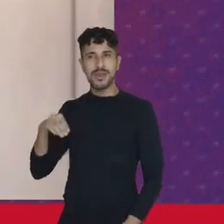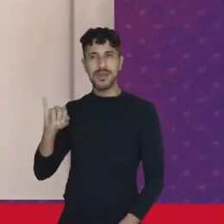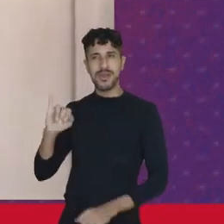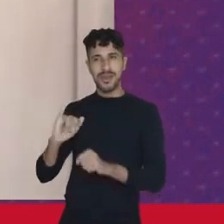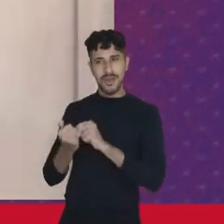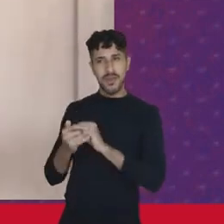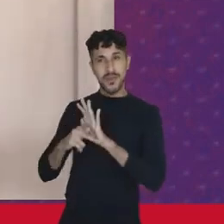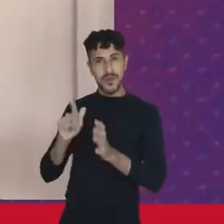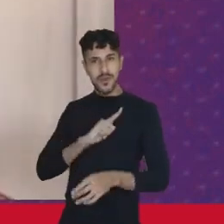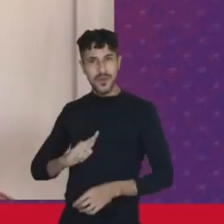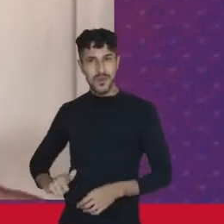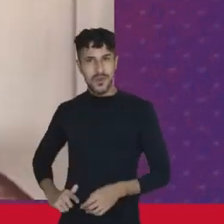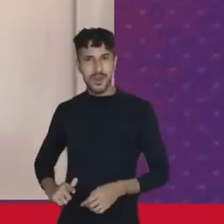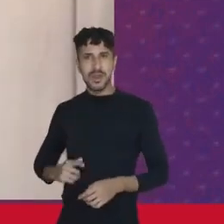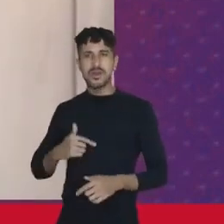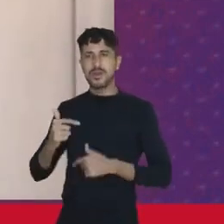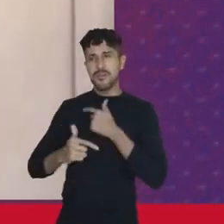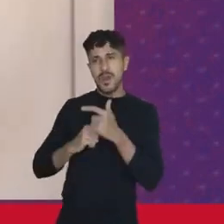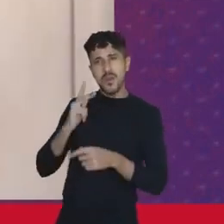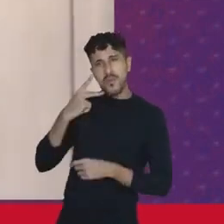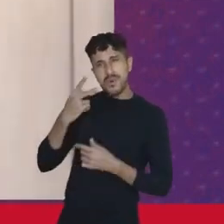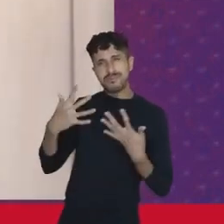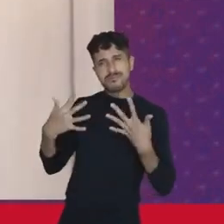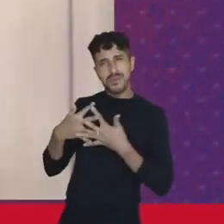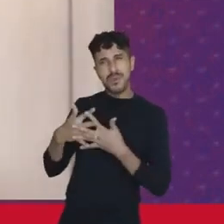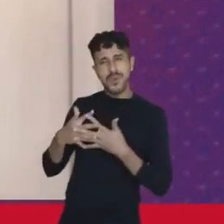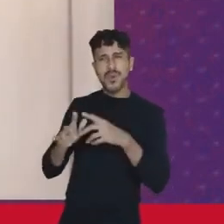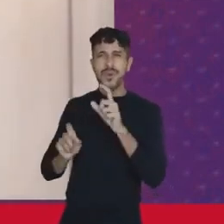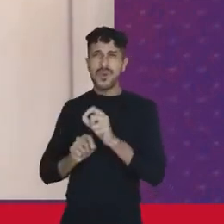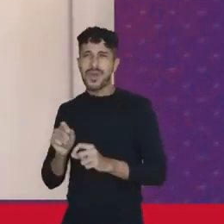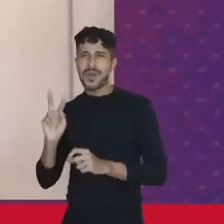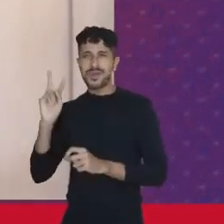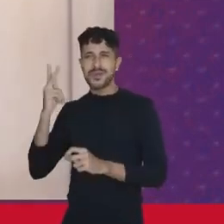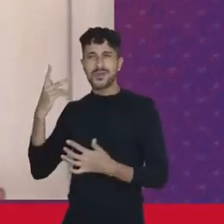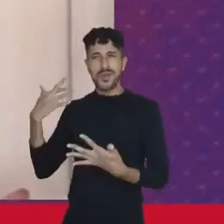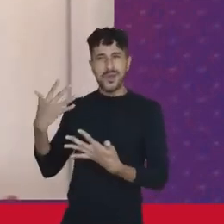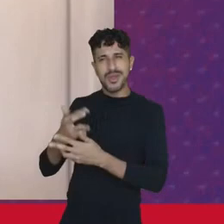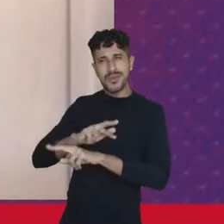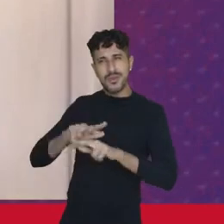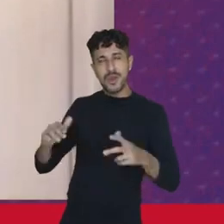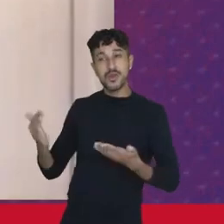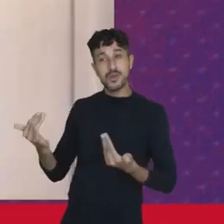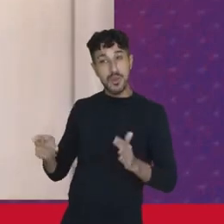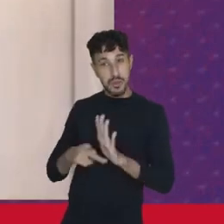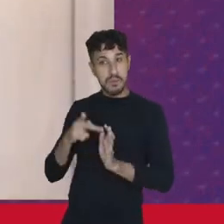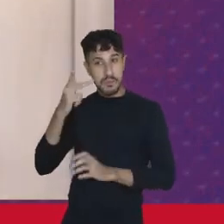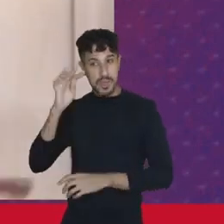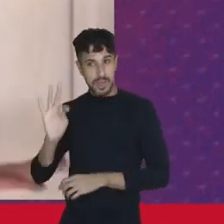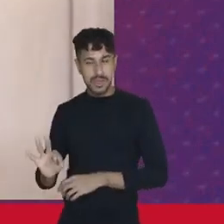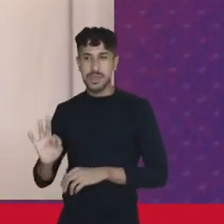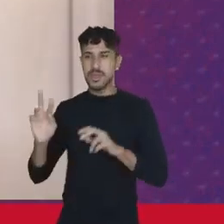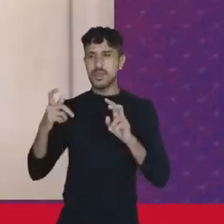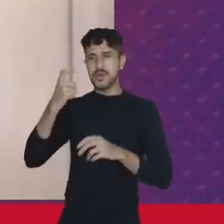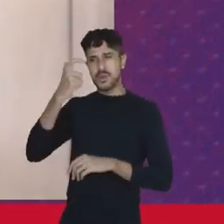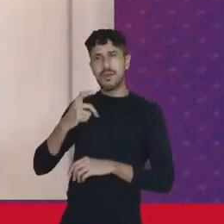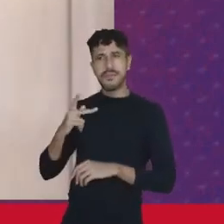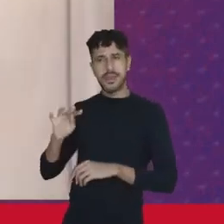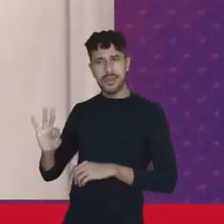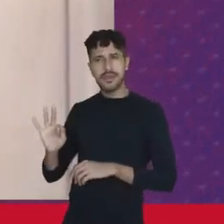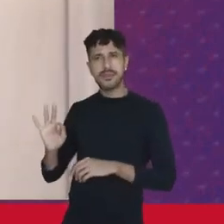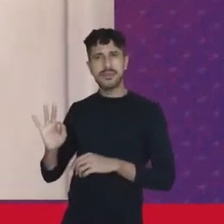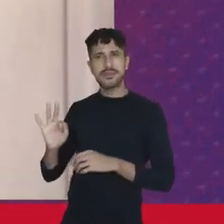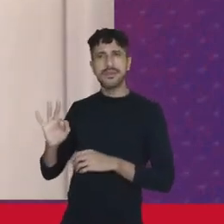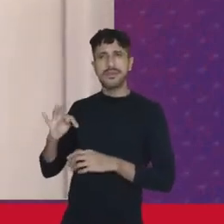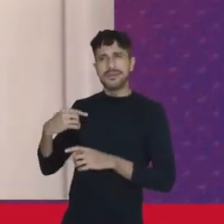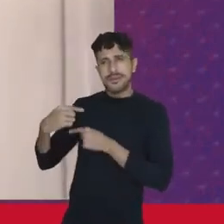governo. A minha trajetória política se confunde muito com a história de vários jovens petistas, né? Sou petista desde criancinha,